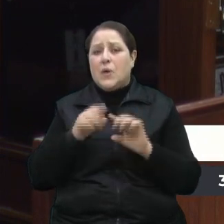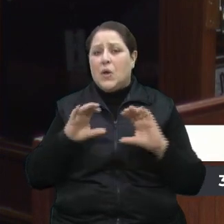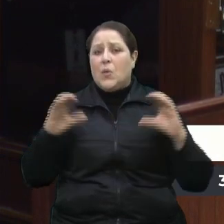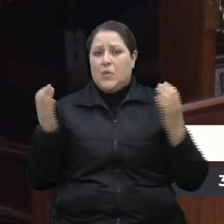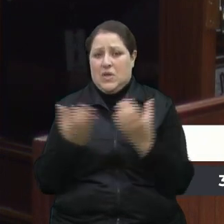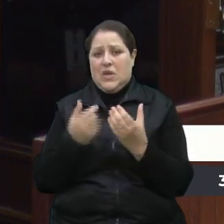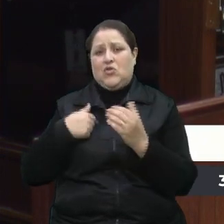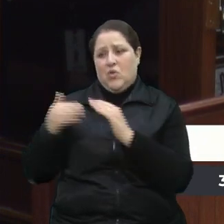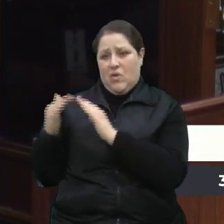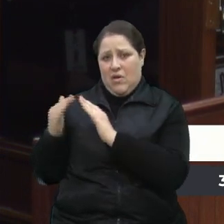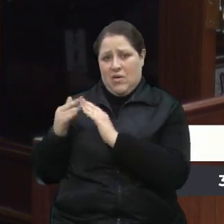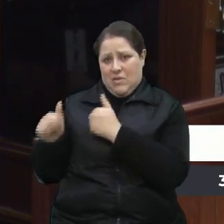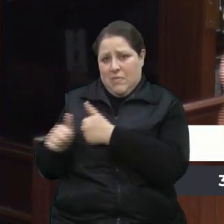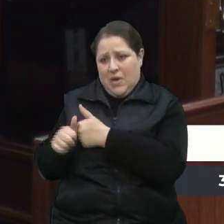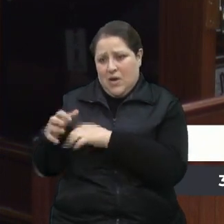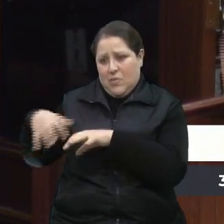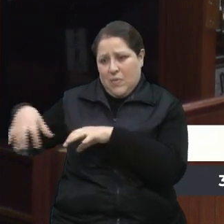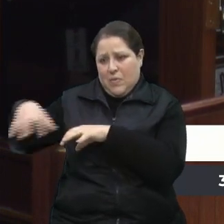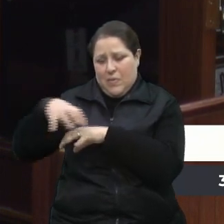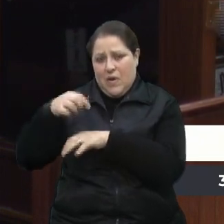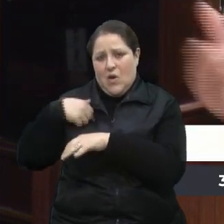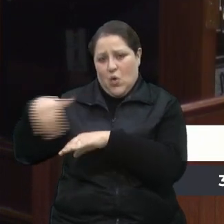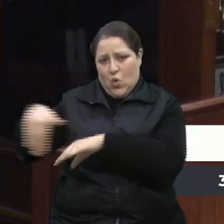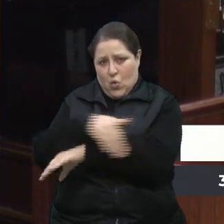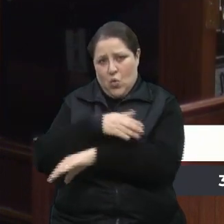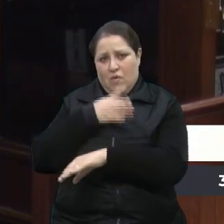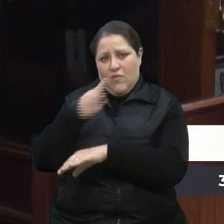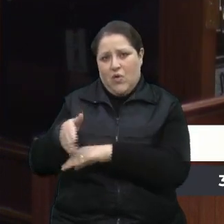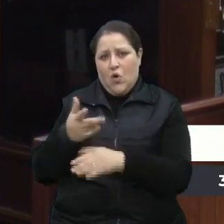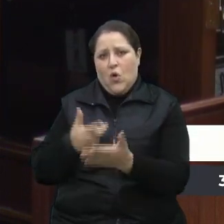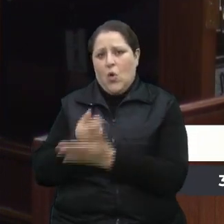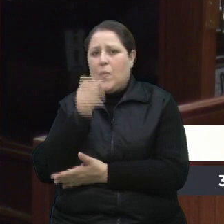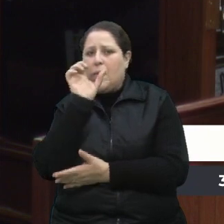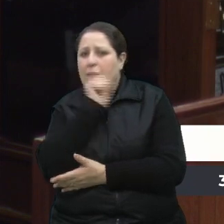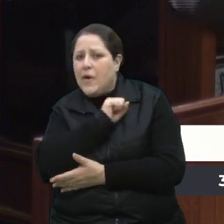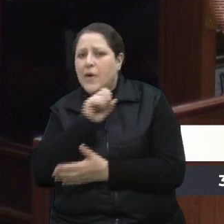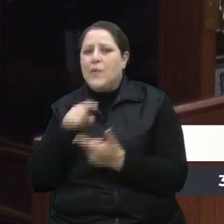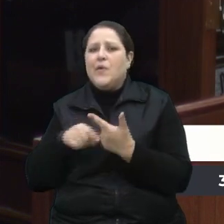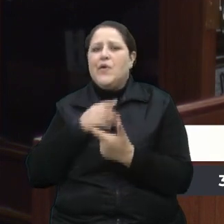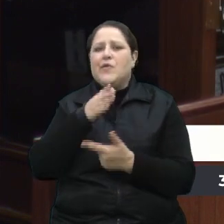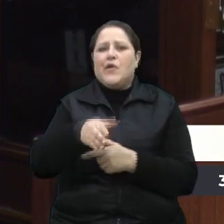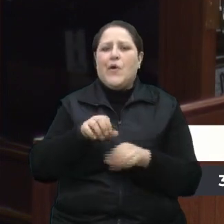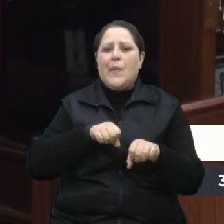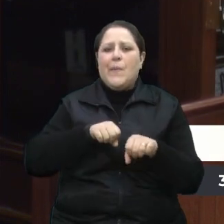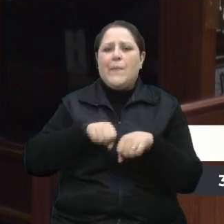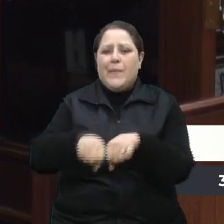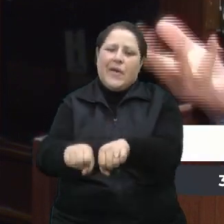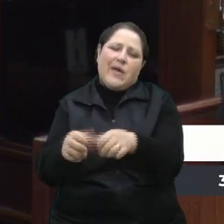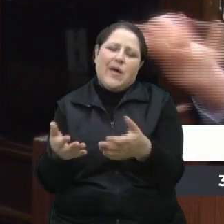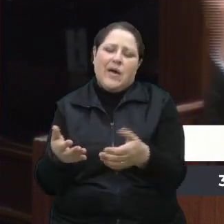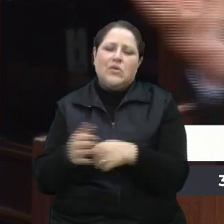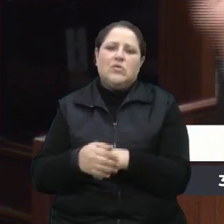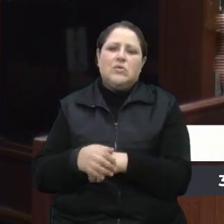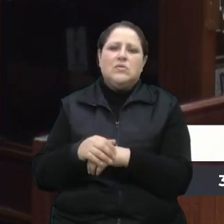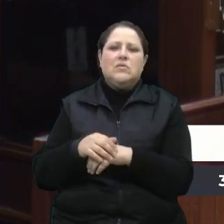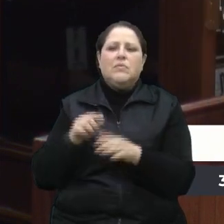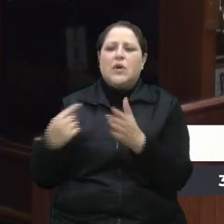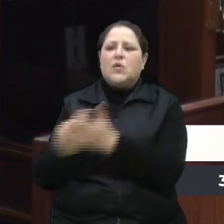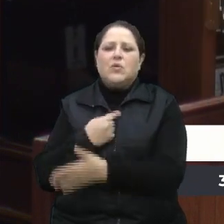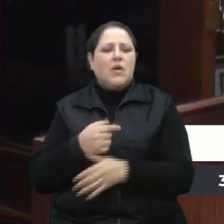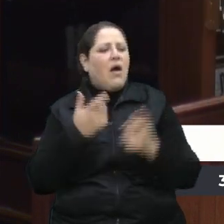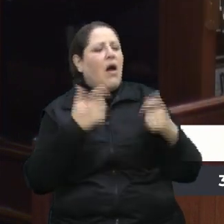onde eu moro eu saio na rua para ir na padaria comprar um pão eu vou no mercado comprar todo mundo e a escolinha